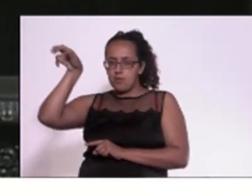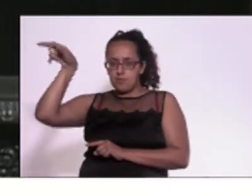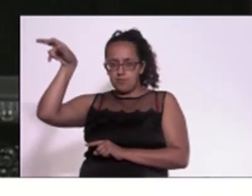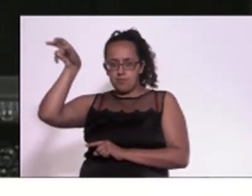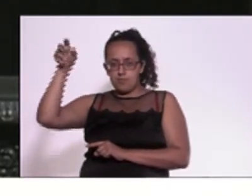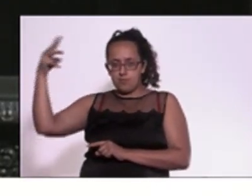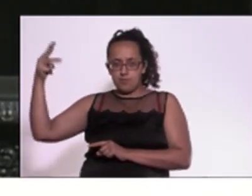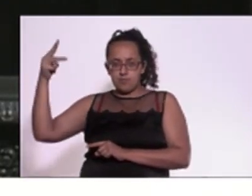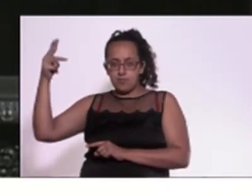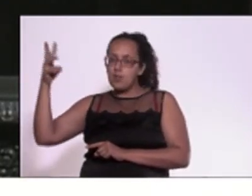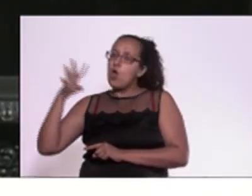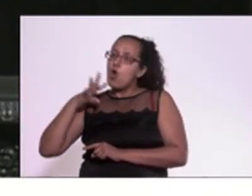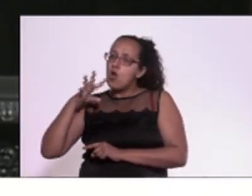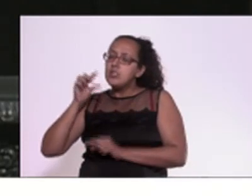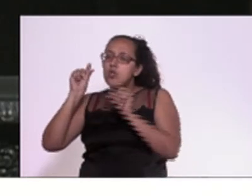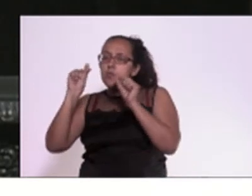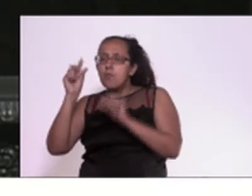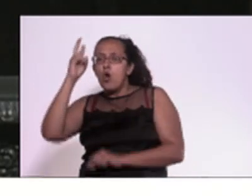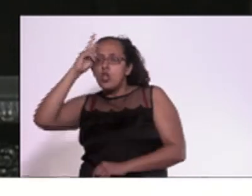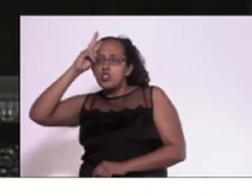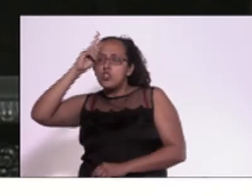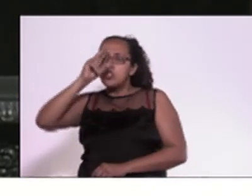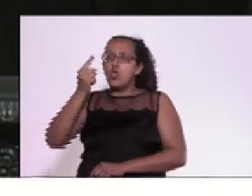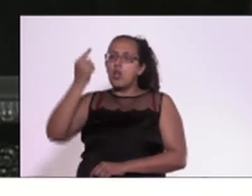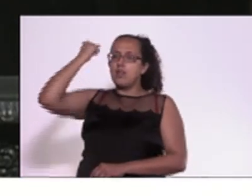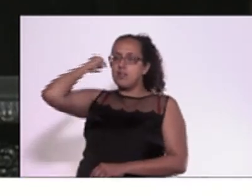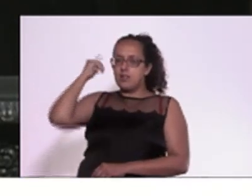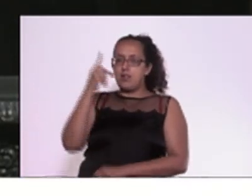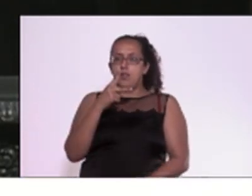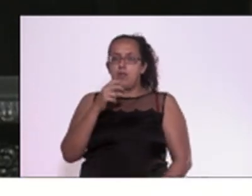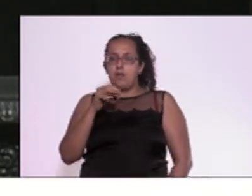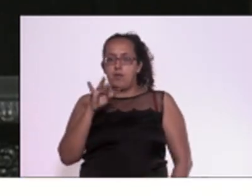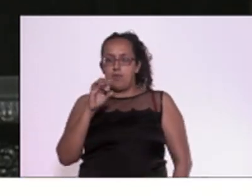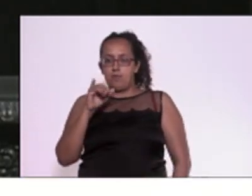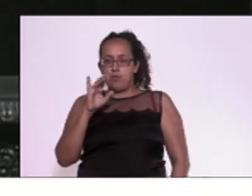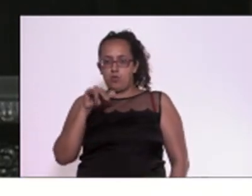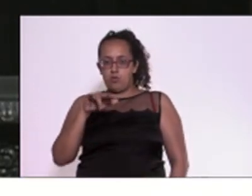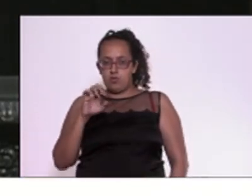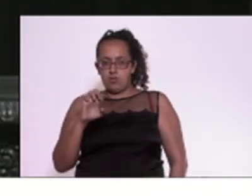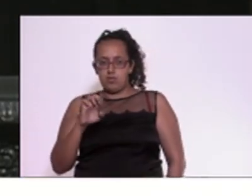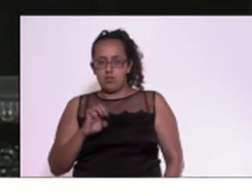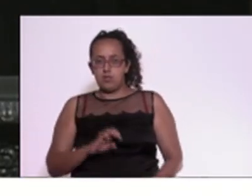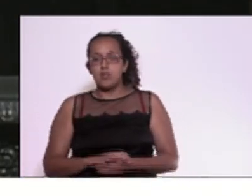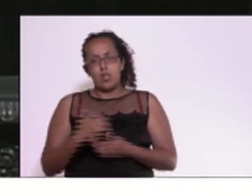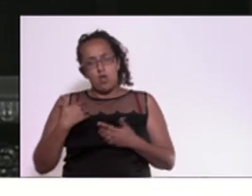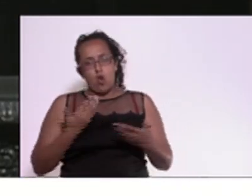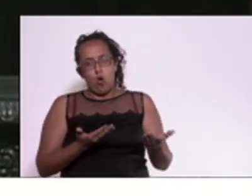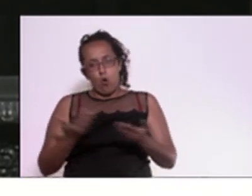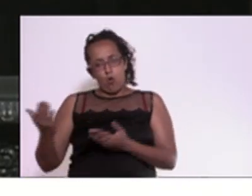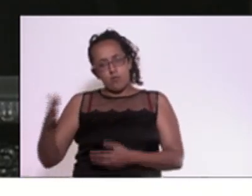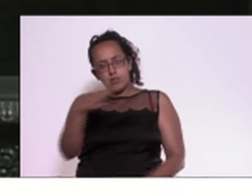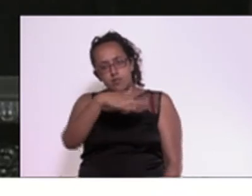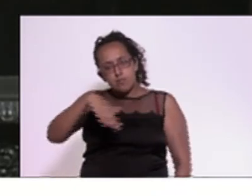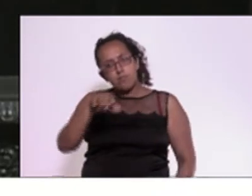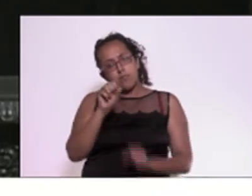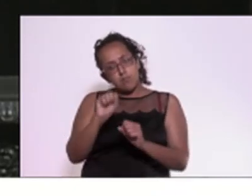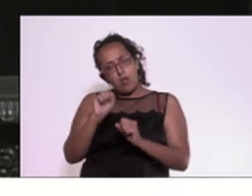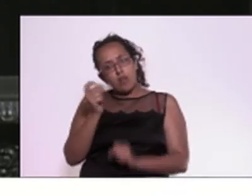Centro Federal de Educação Tecnológica Celso Covas da Fonseca, o Cefet, em São Cristóvão, no Rio de